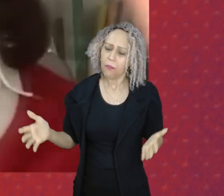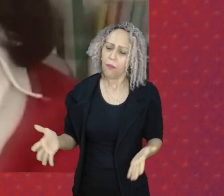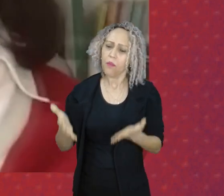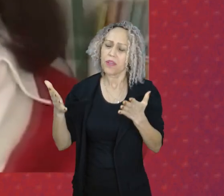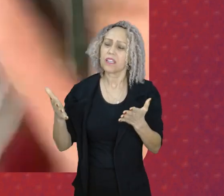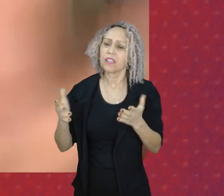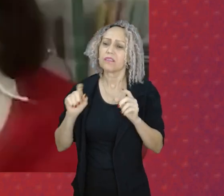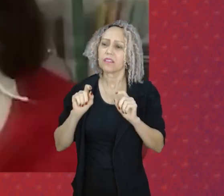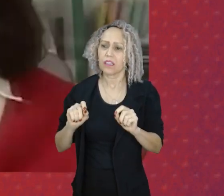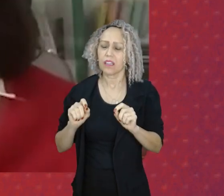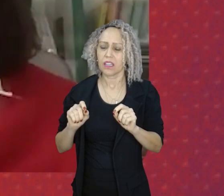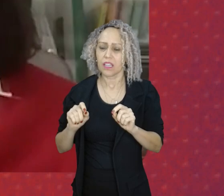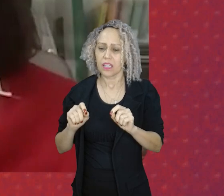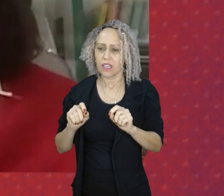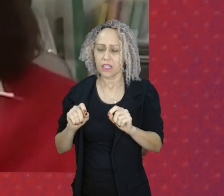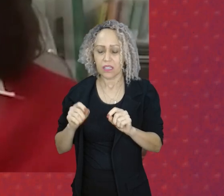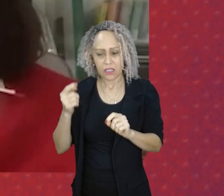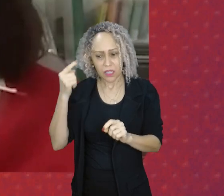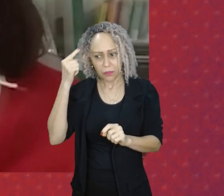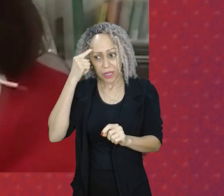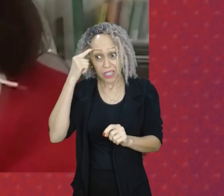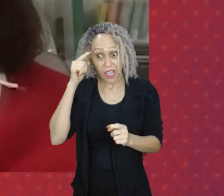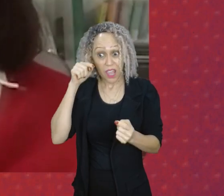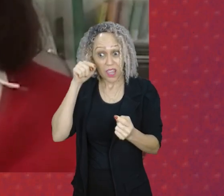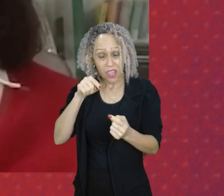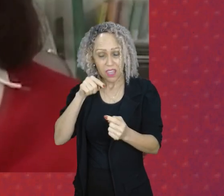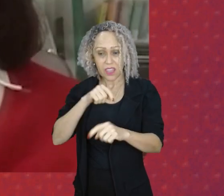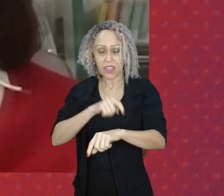considerado na hora do planejamento do mandato.